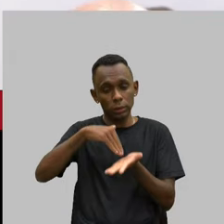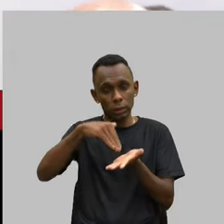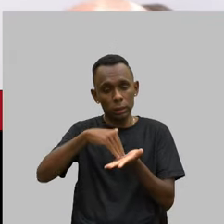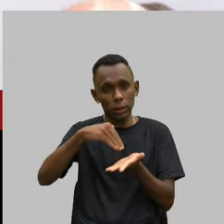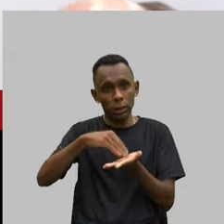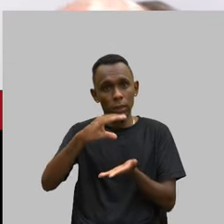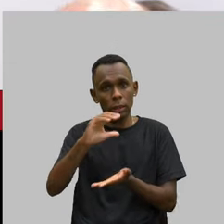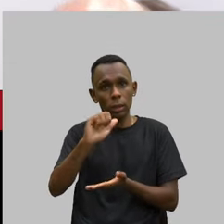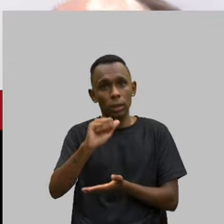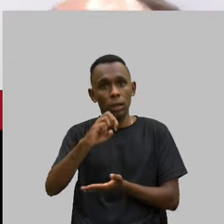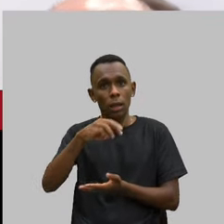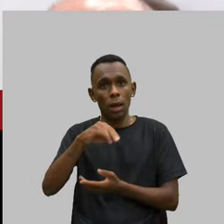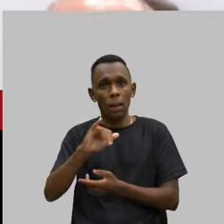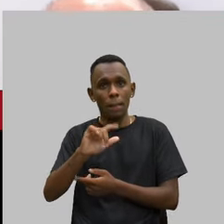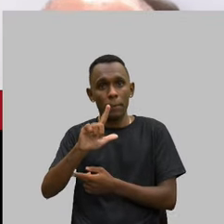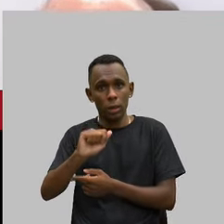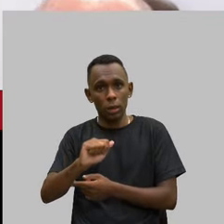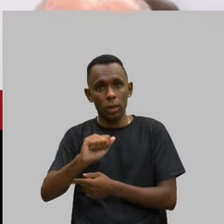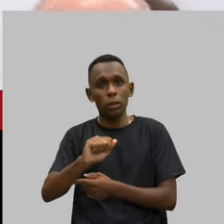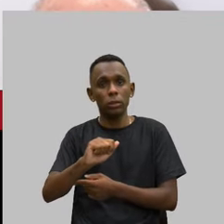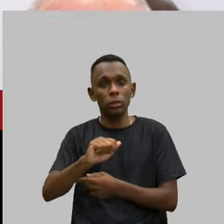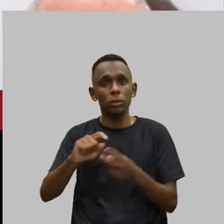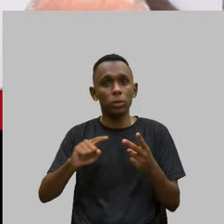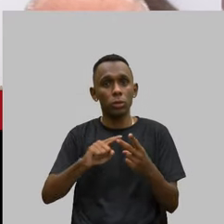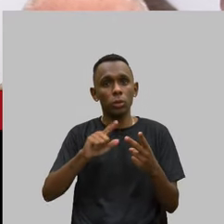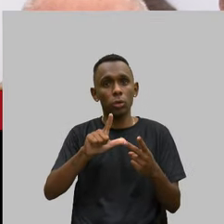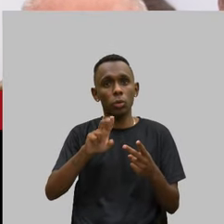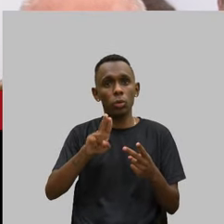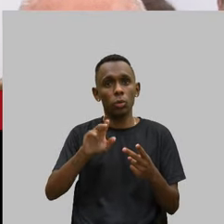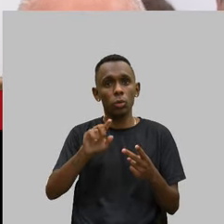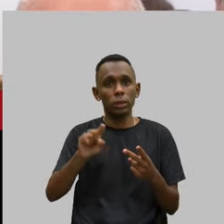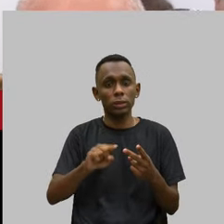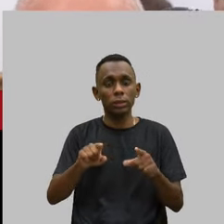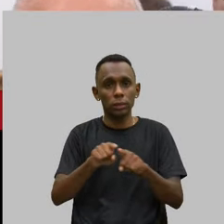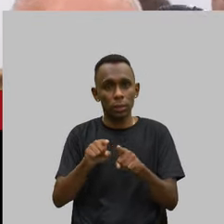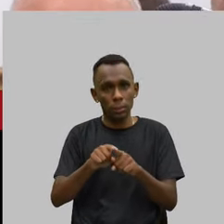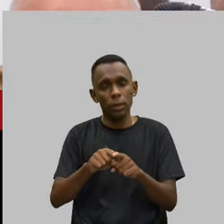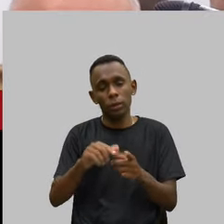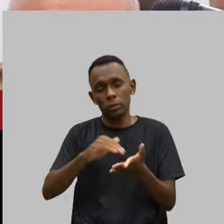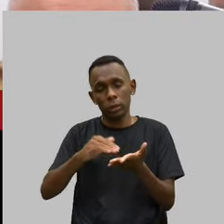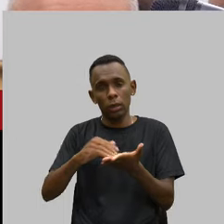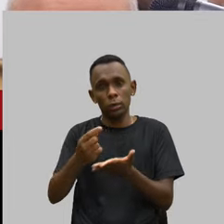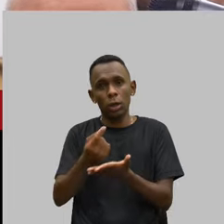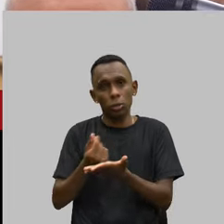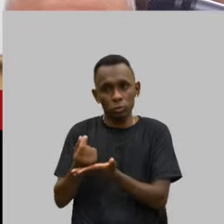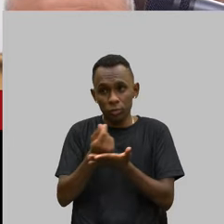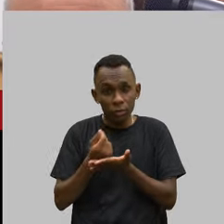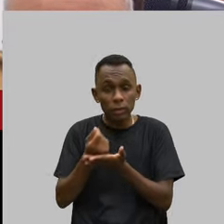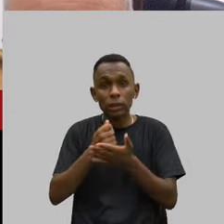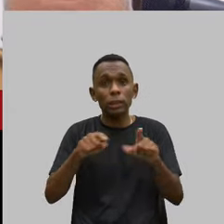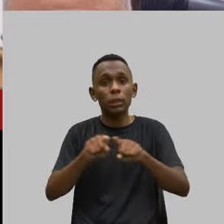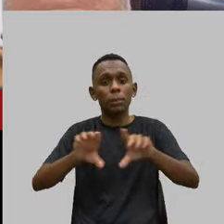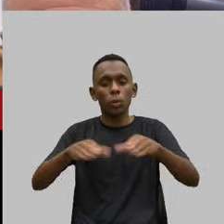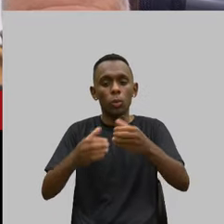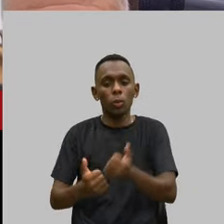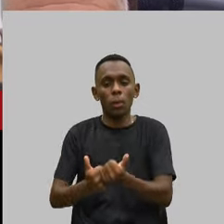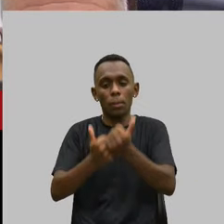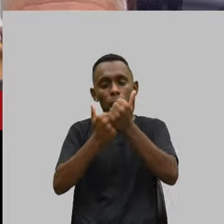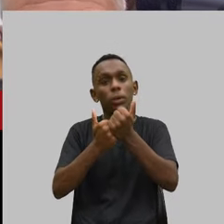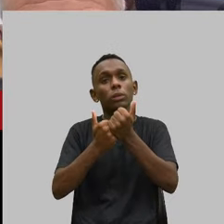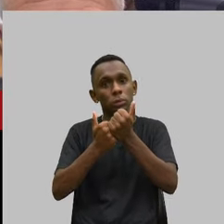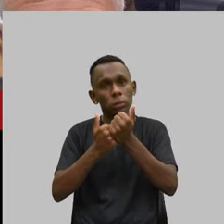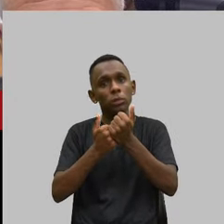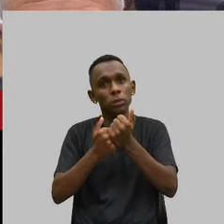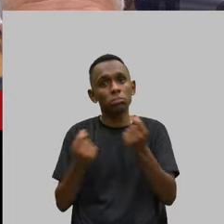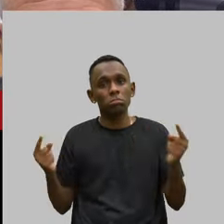Secreta planejamento secretário Luiz Cláudio de fazenda bem como das assessorias né equipes que vê até